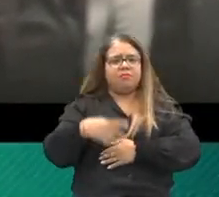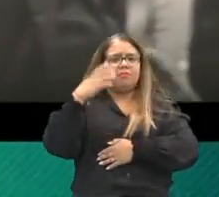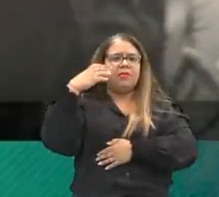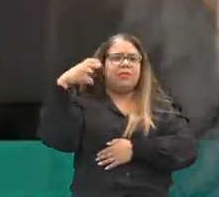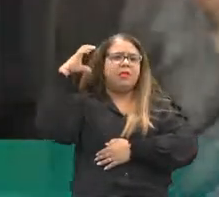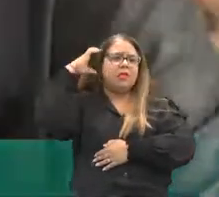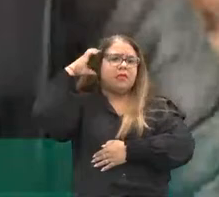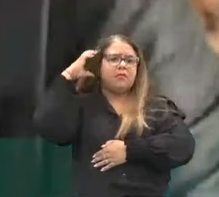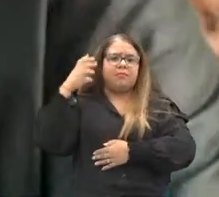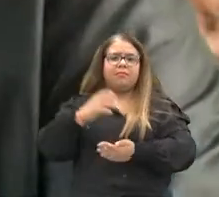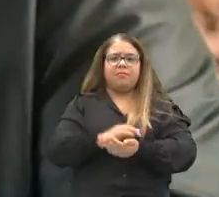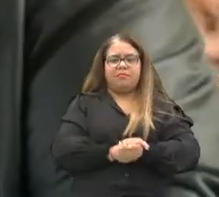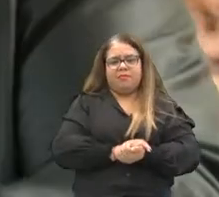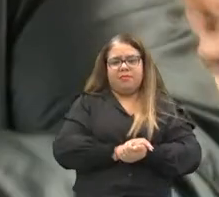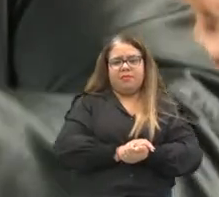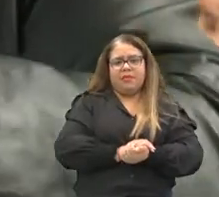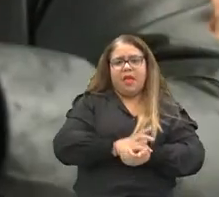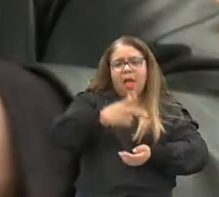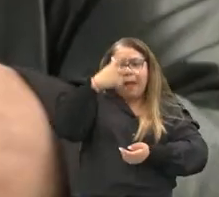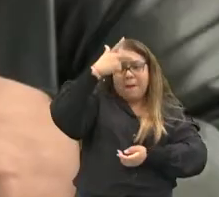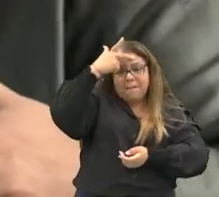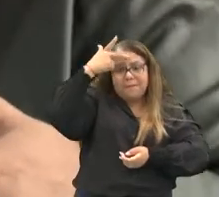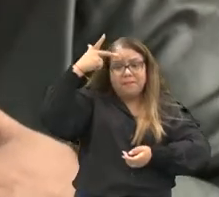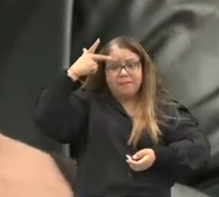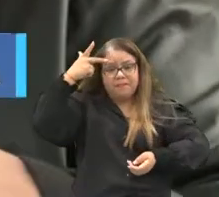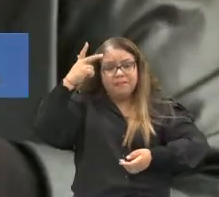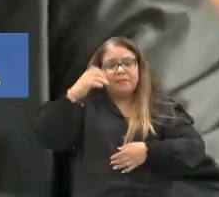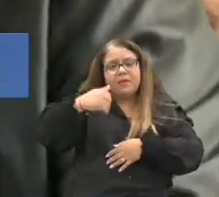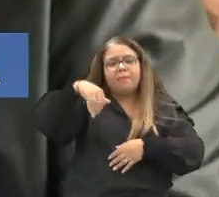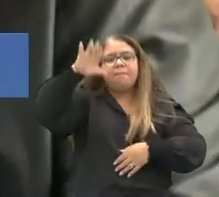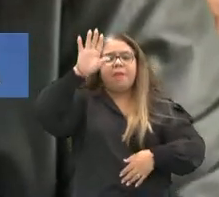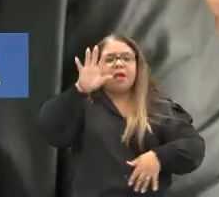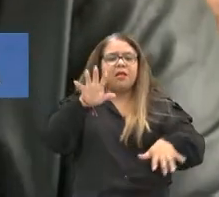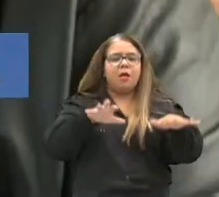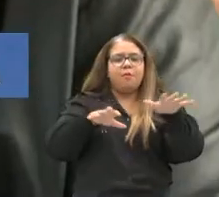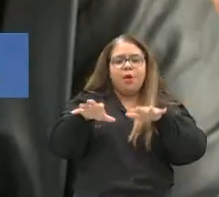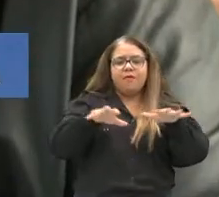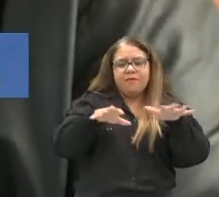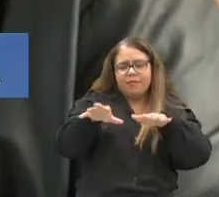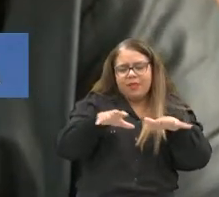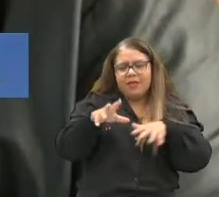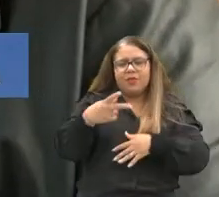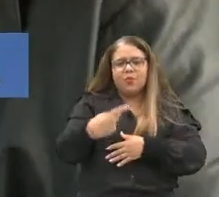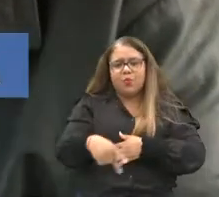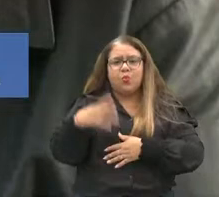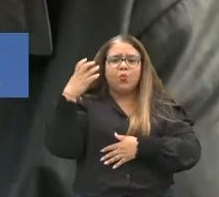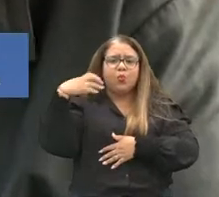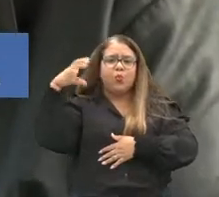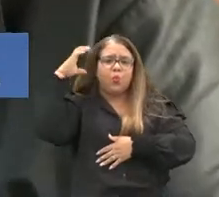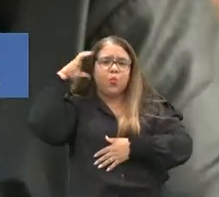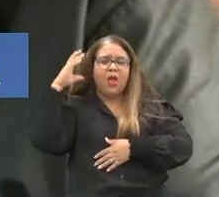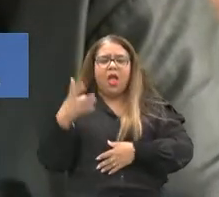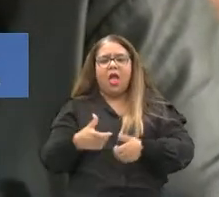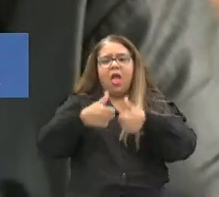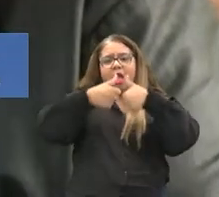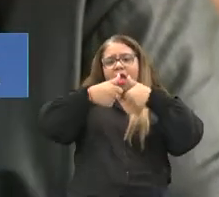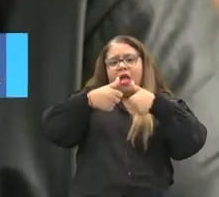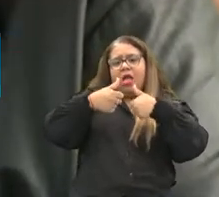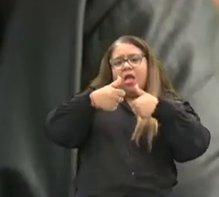foi a pessoa que mais contribuiu para que Cuiabá se fixasse como